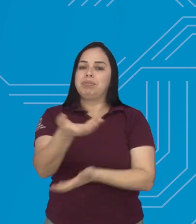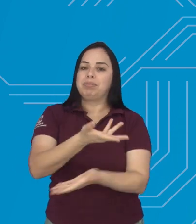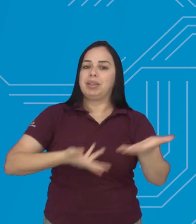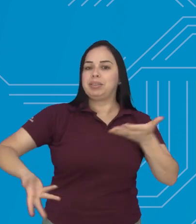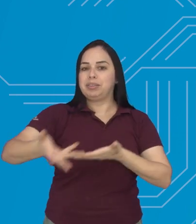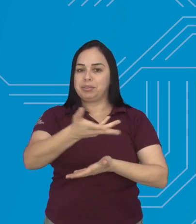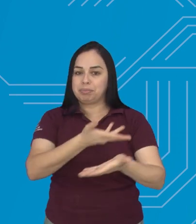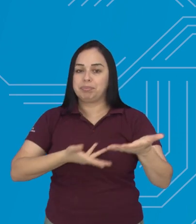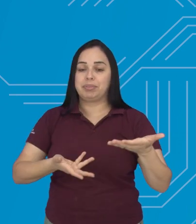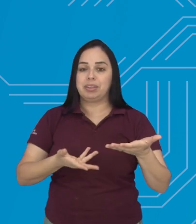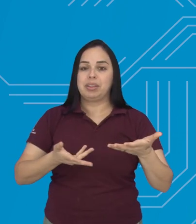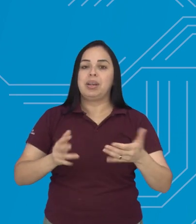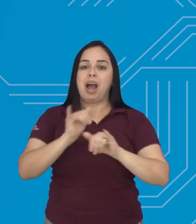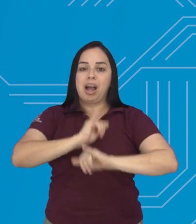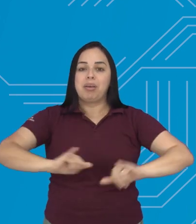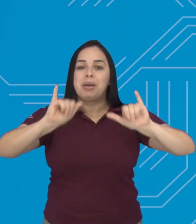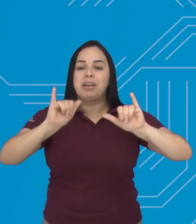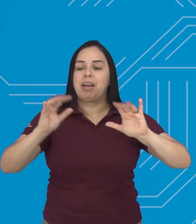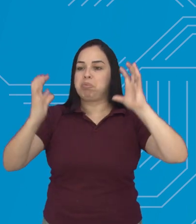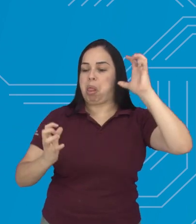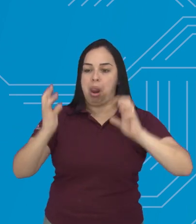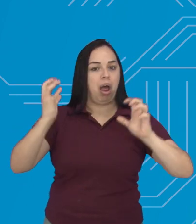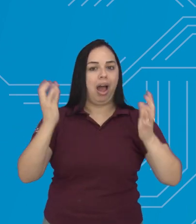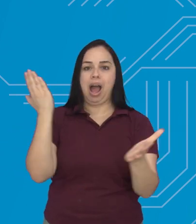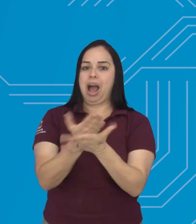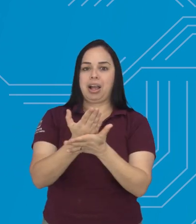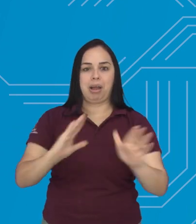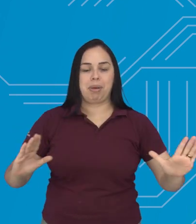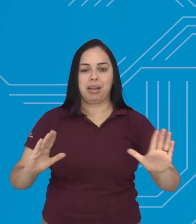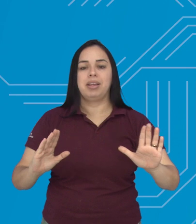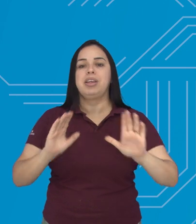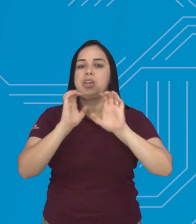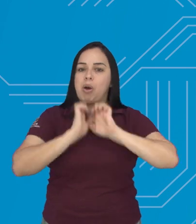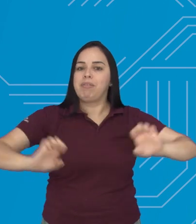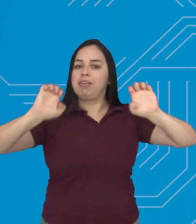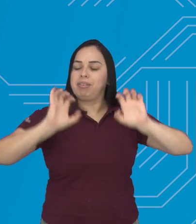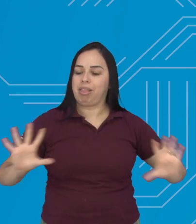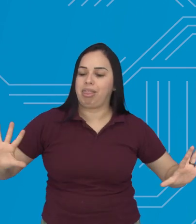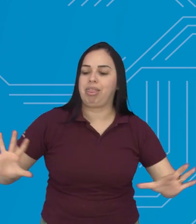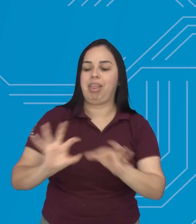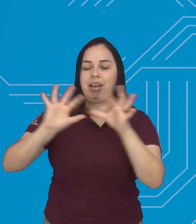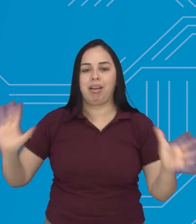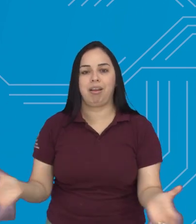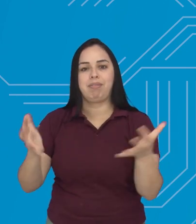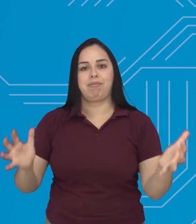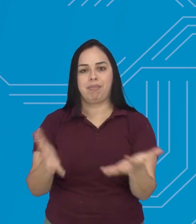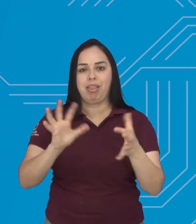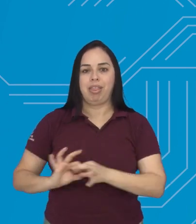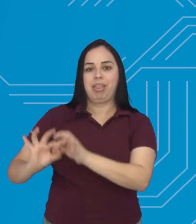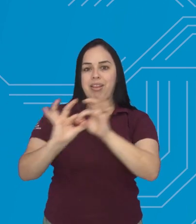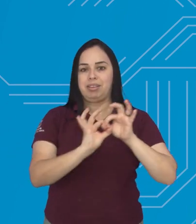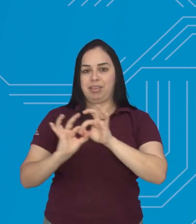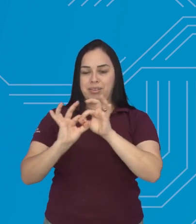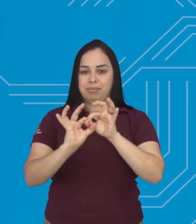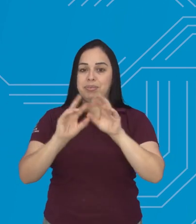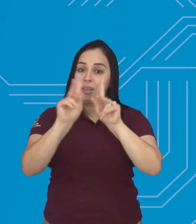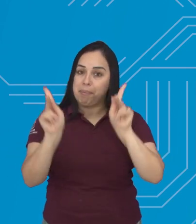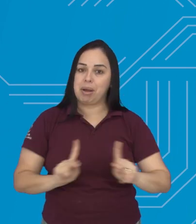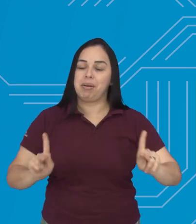do dia a dia. Então, depois que eu fui diagnosticado, eu via que já vinha tendo, que era